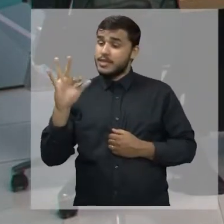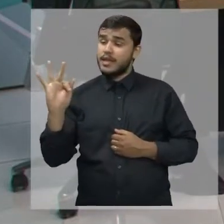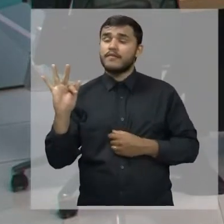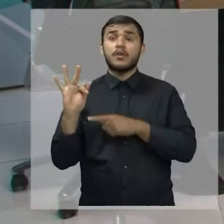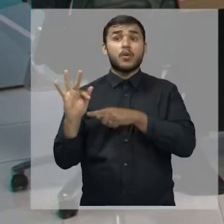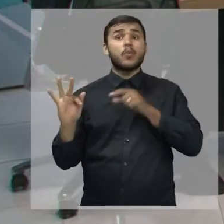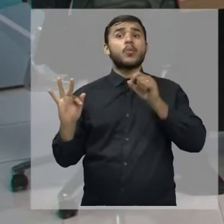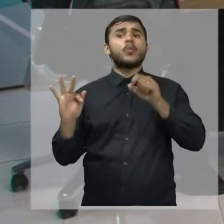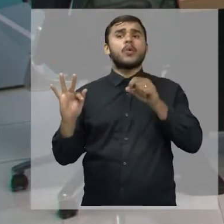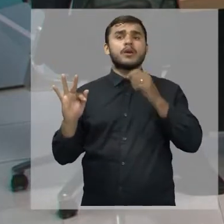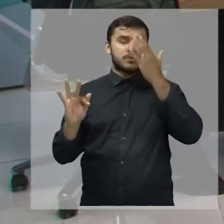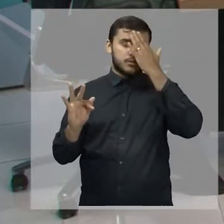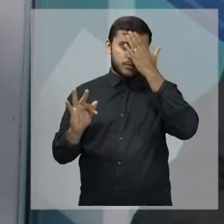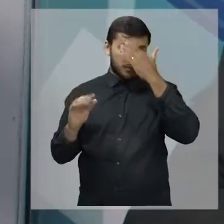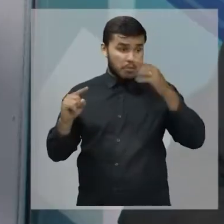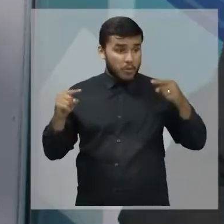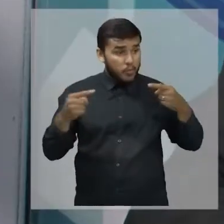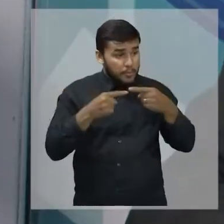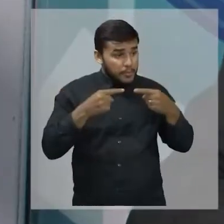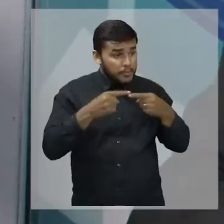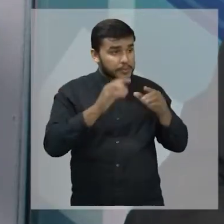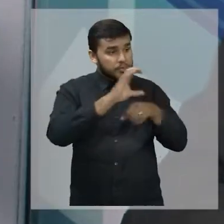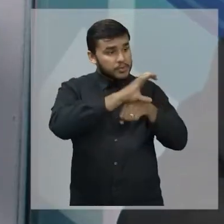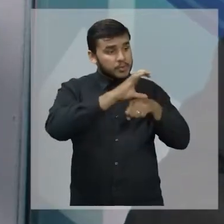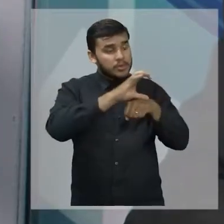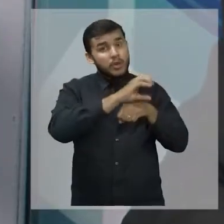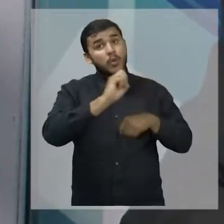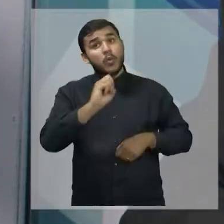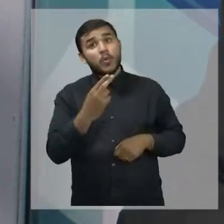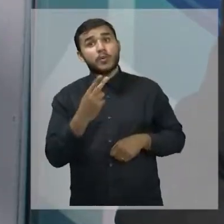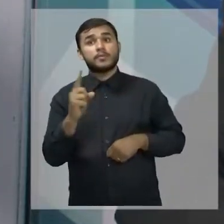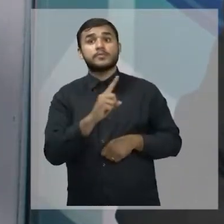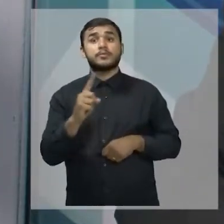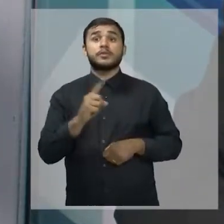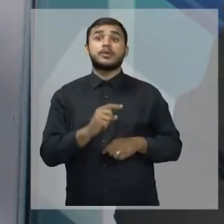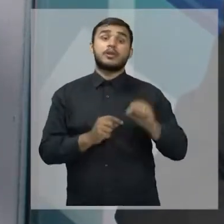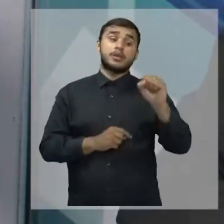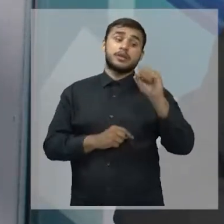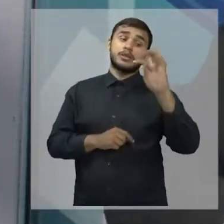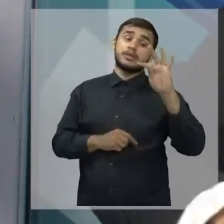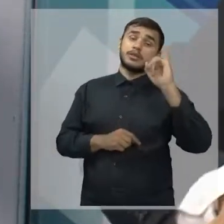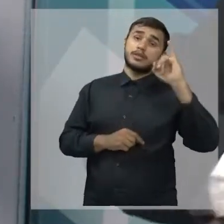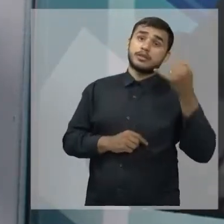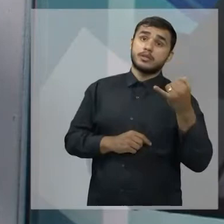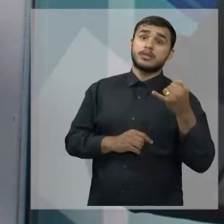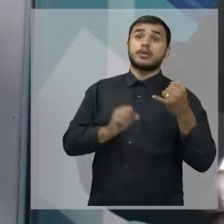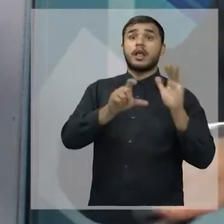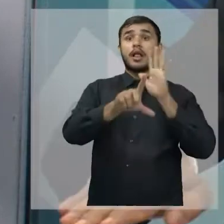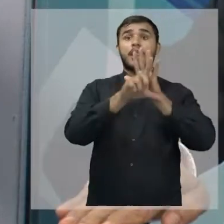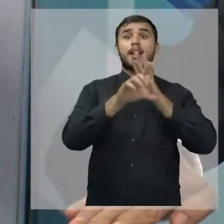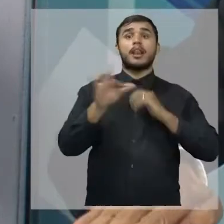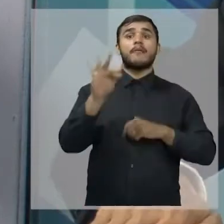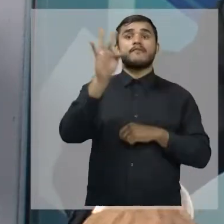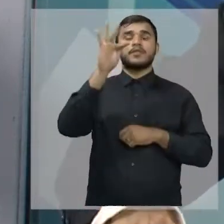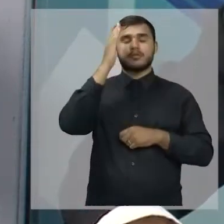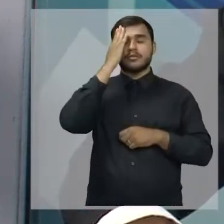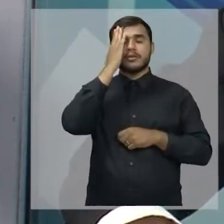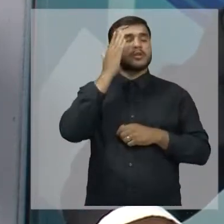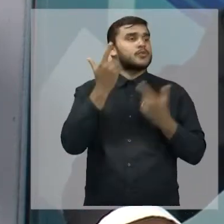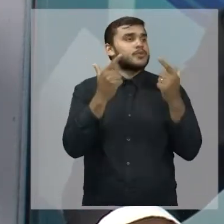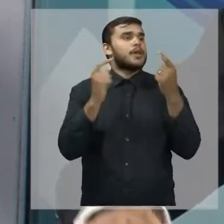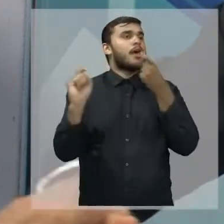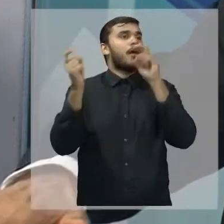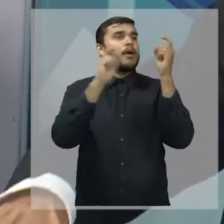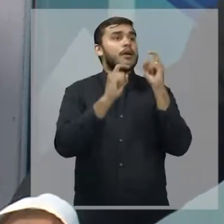houve violação à Constituição. Se você vai para o STJ, você vai discutir se houve violação da lei federal. Não vai mais se discutir se o cara